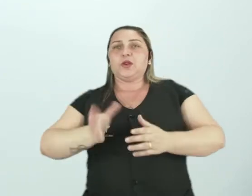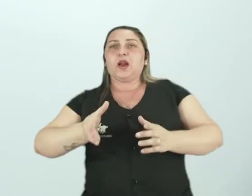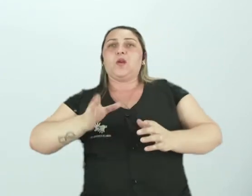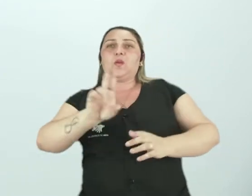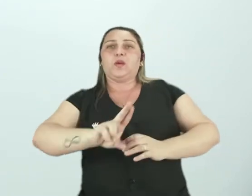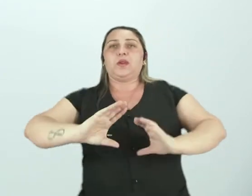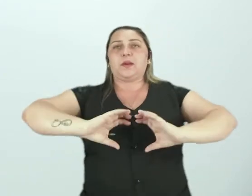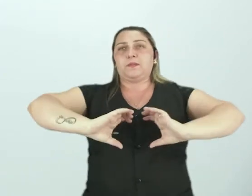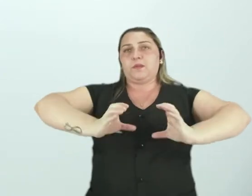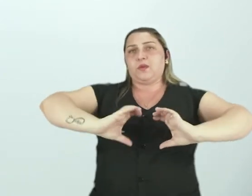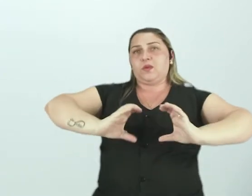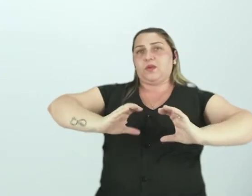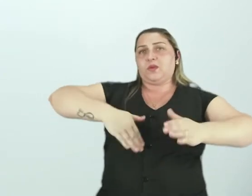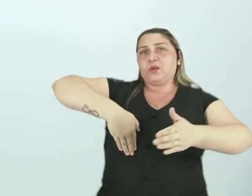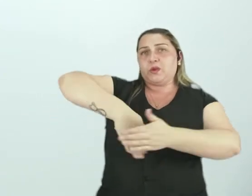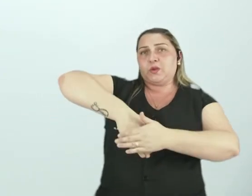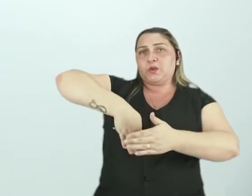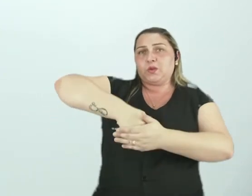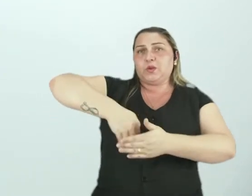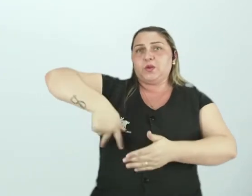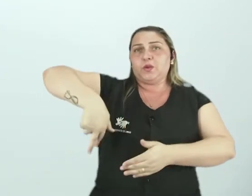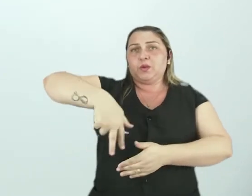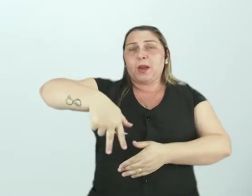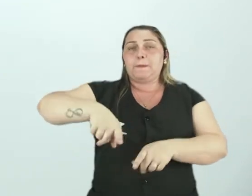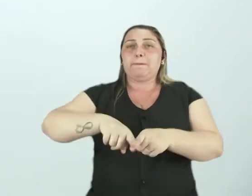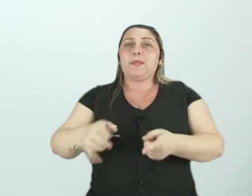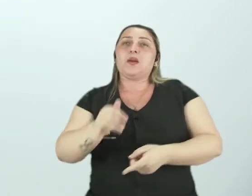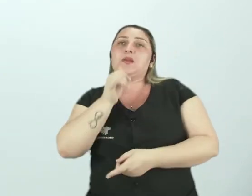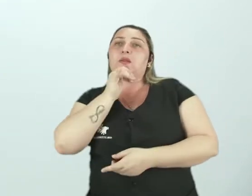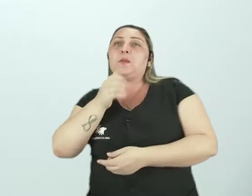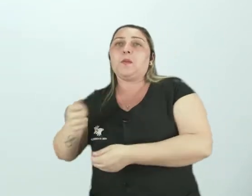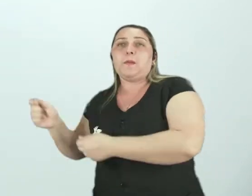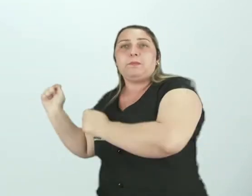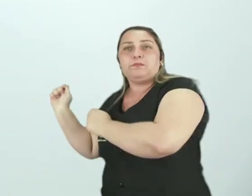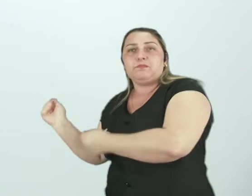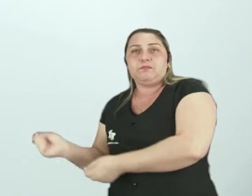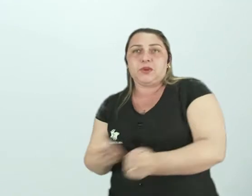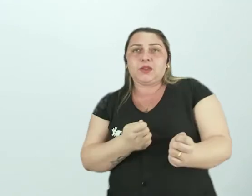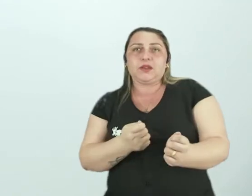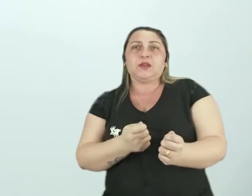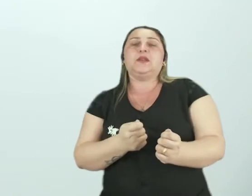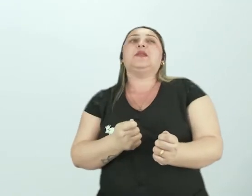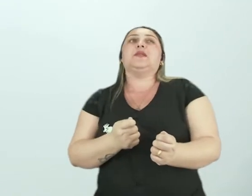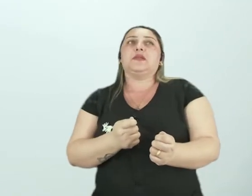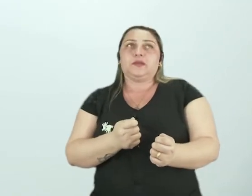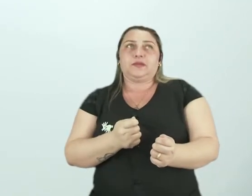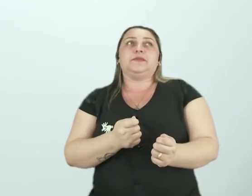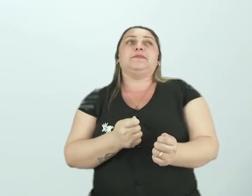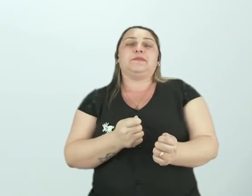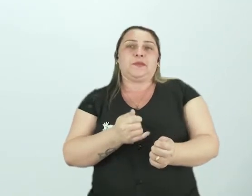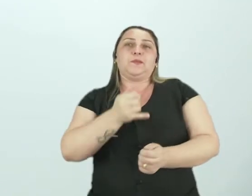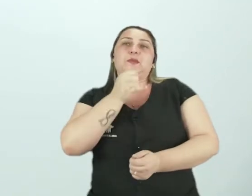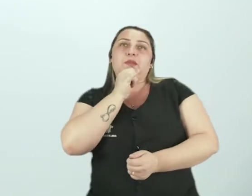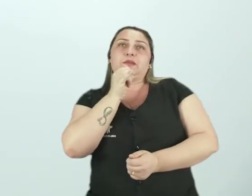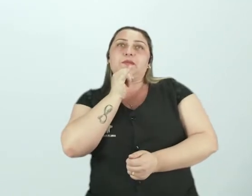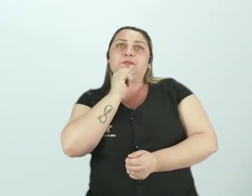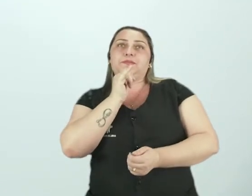né? Que são os chutes e passes. Mas, por exemplo, o beisebol são tacadas, né? Por